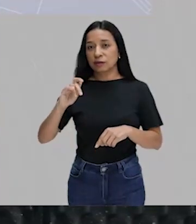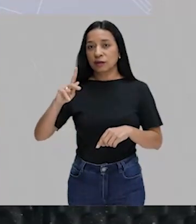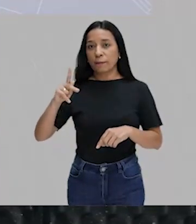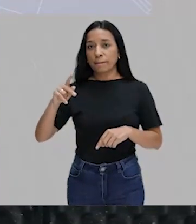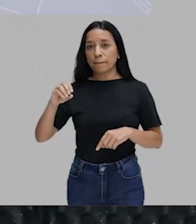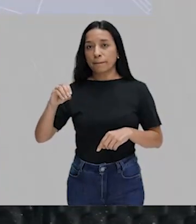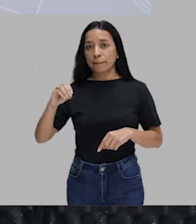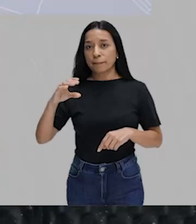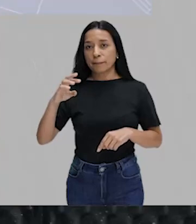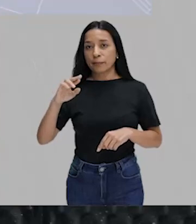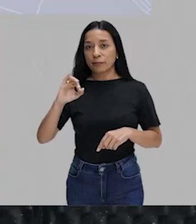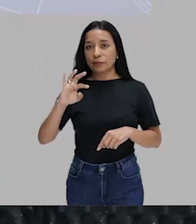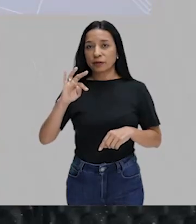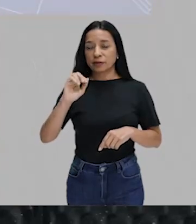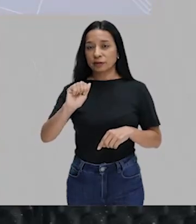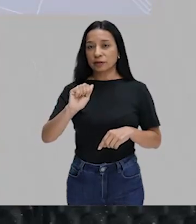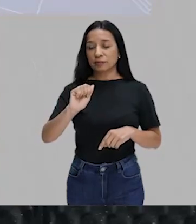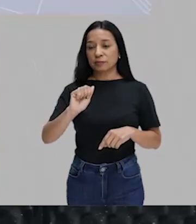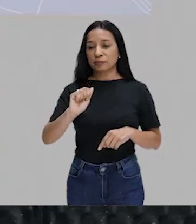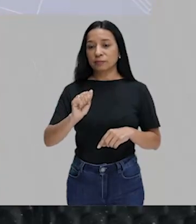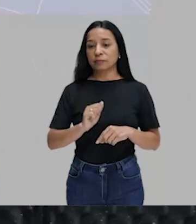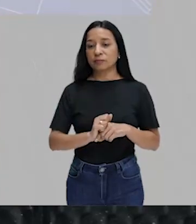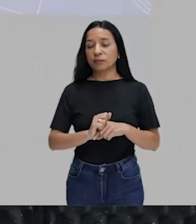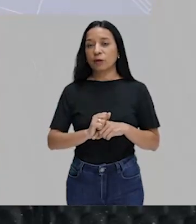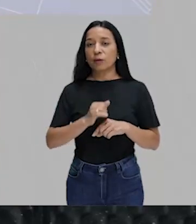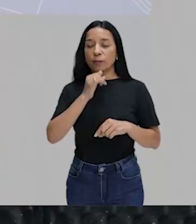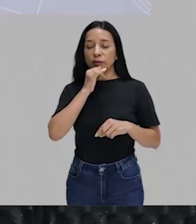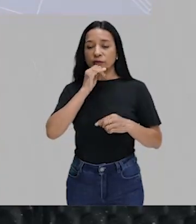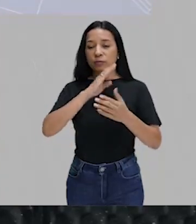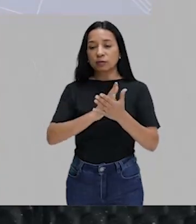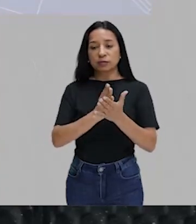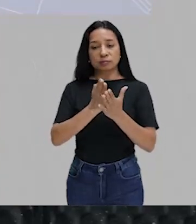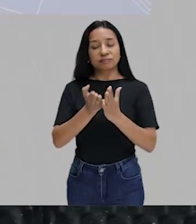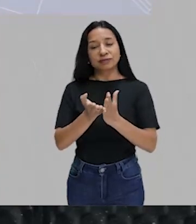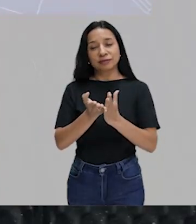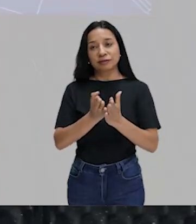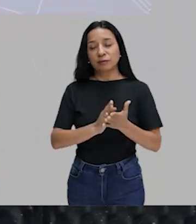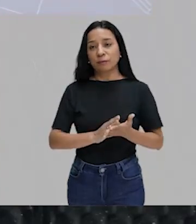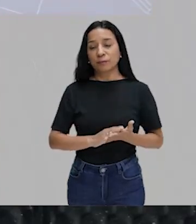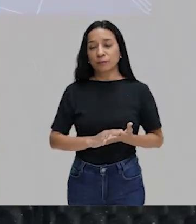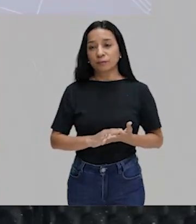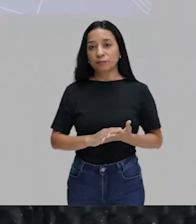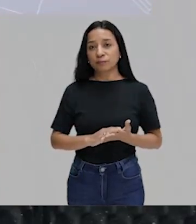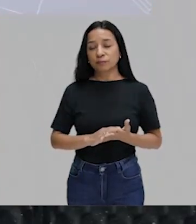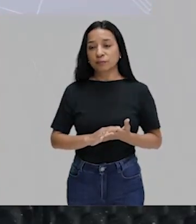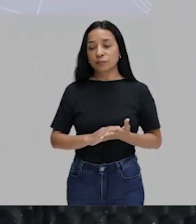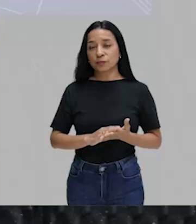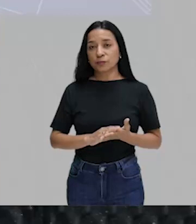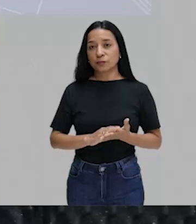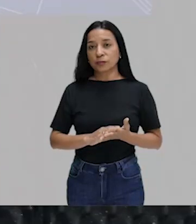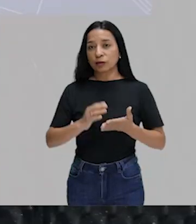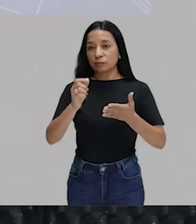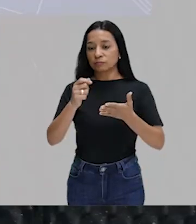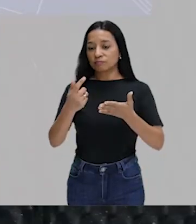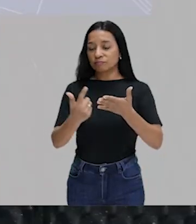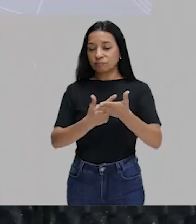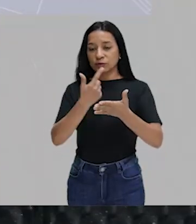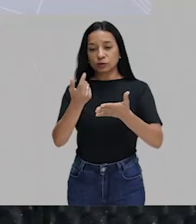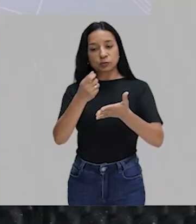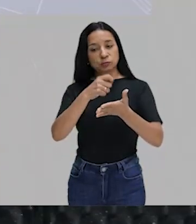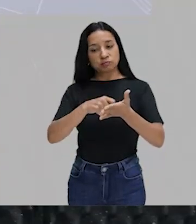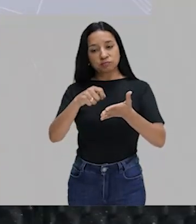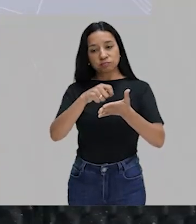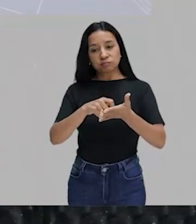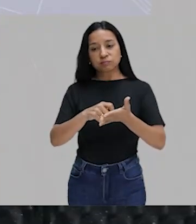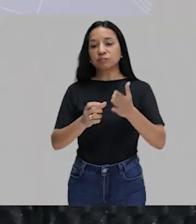exemplo, o adultério, que era algo que acontecia, mas ninguém falava nada. Então, as obras realistas trazem essas